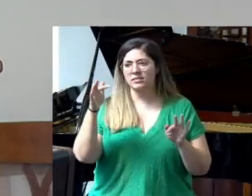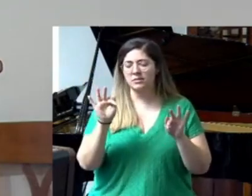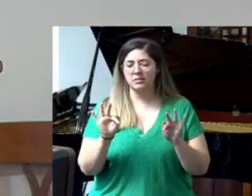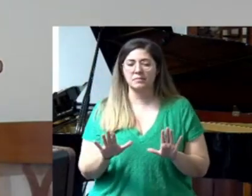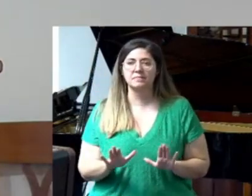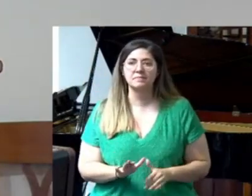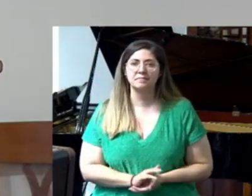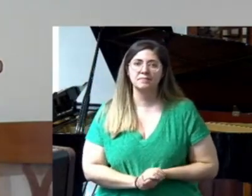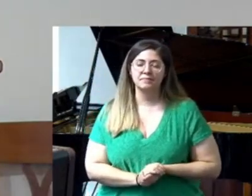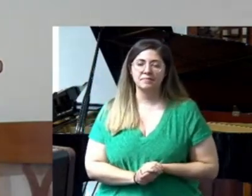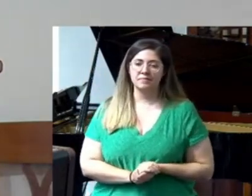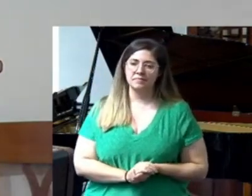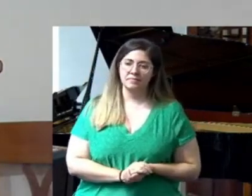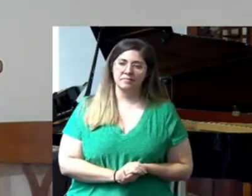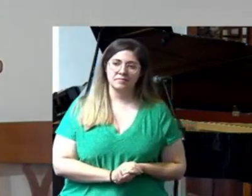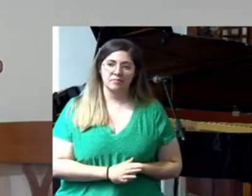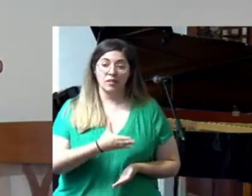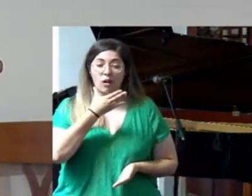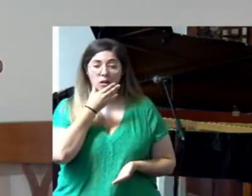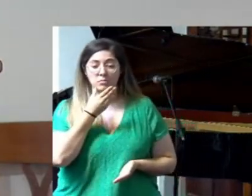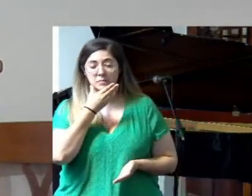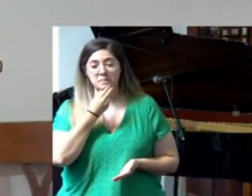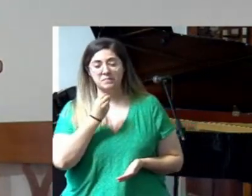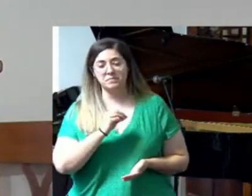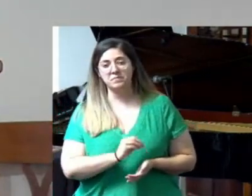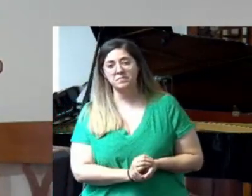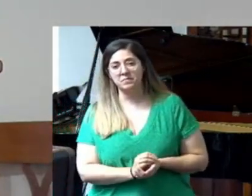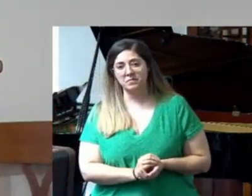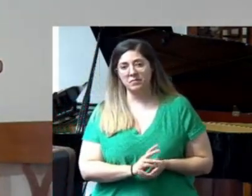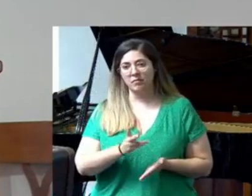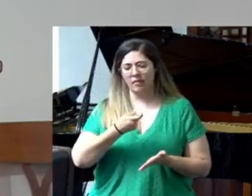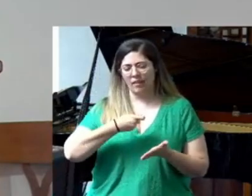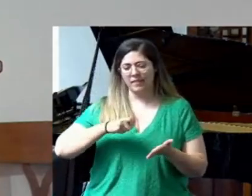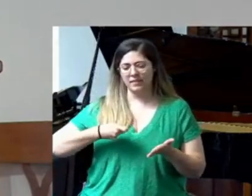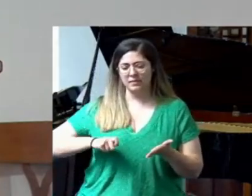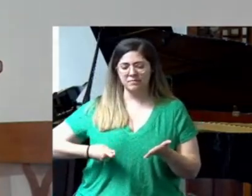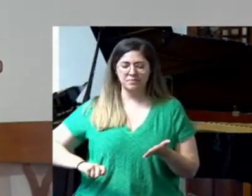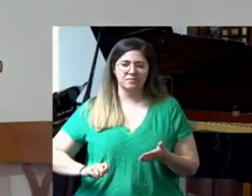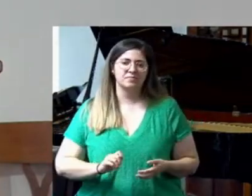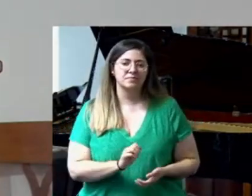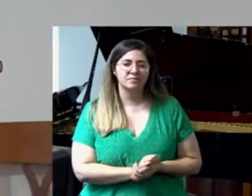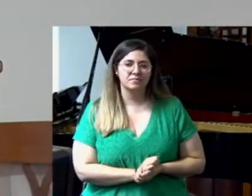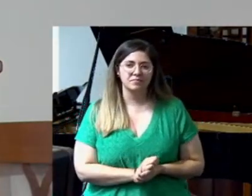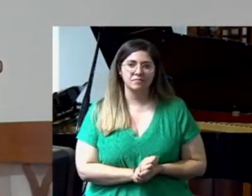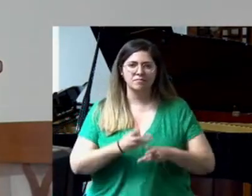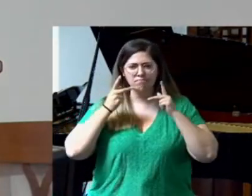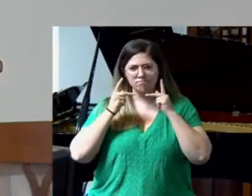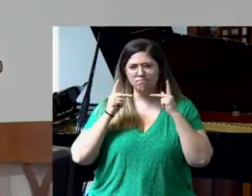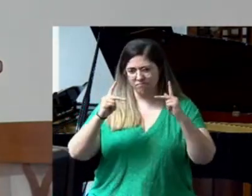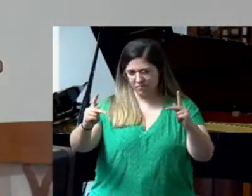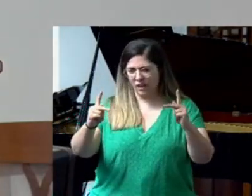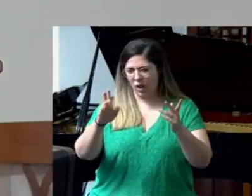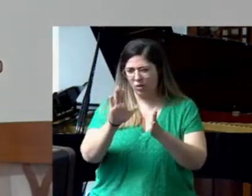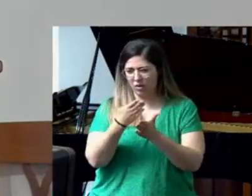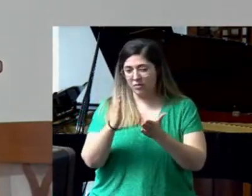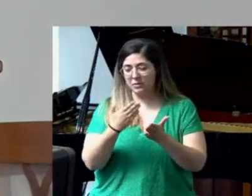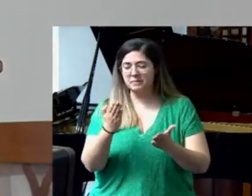meus irmãos. John Wesley, numa das suas obras, Sermões, ele diz assim: quero